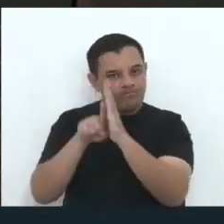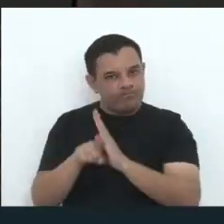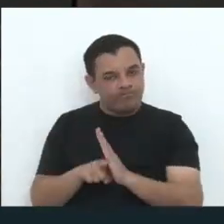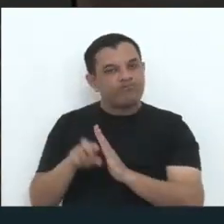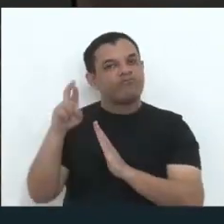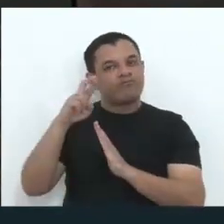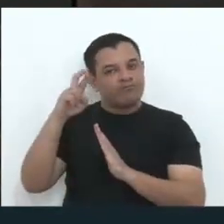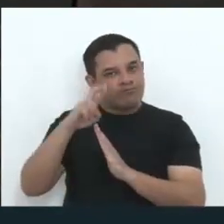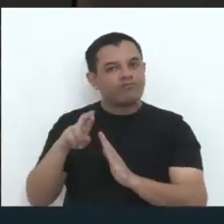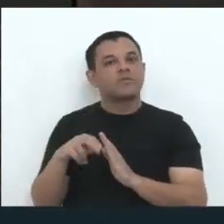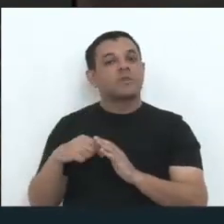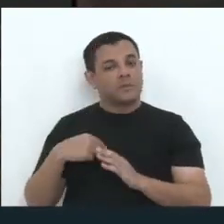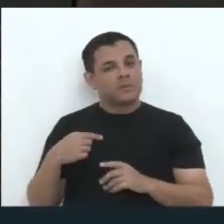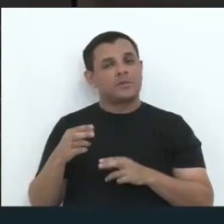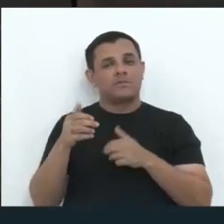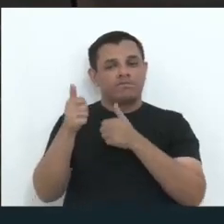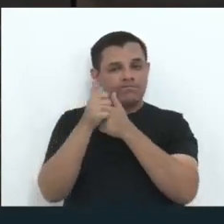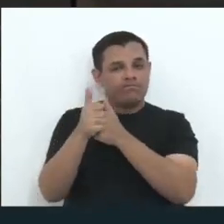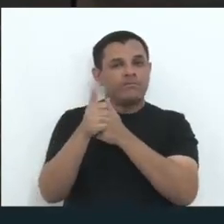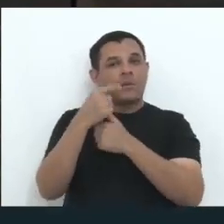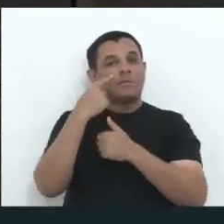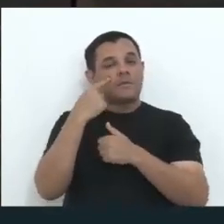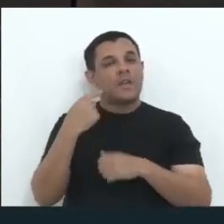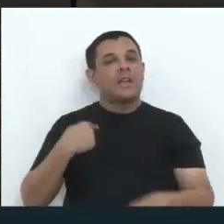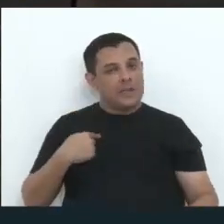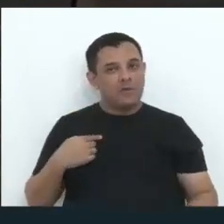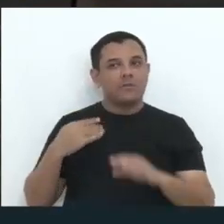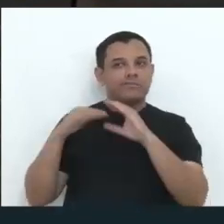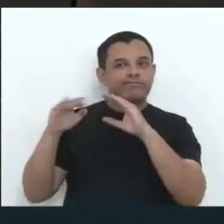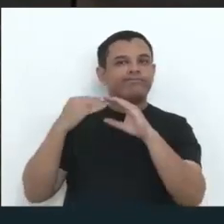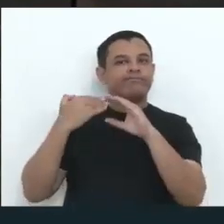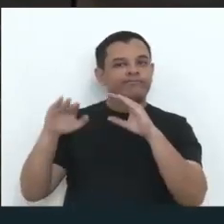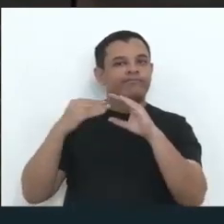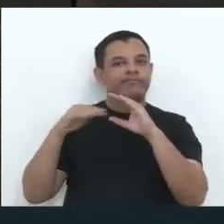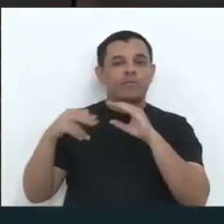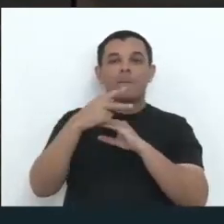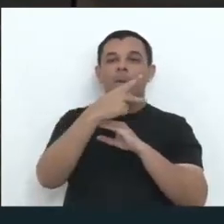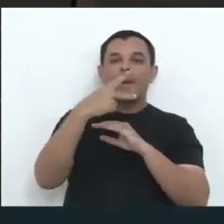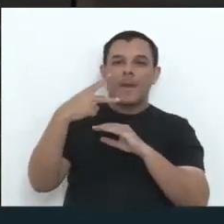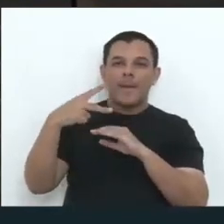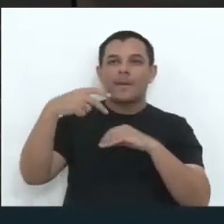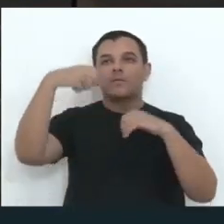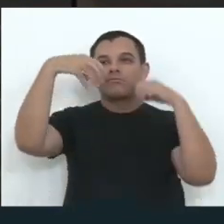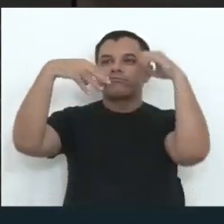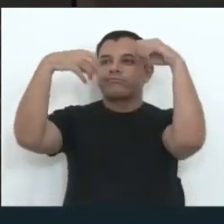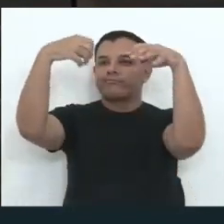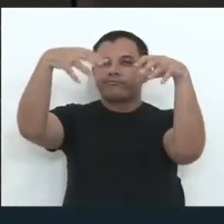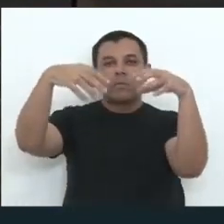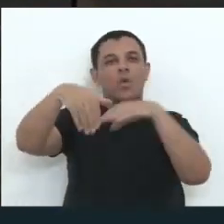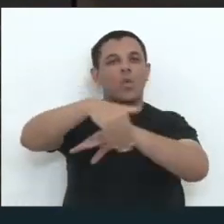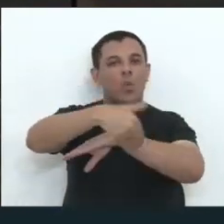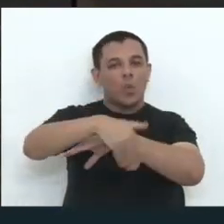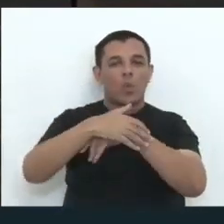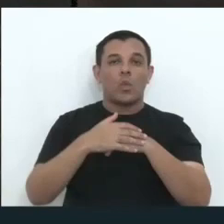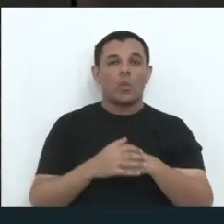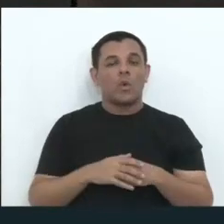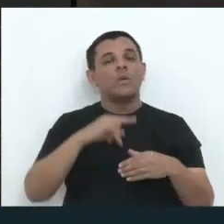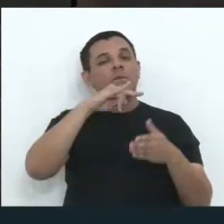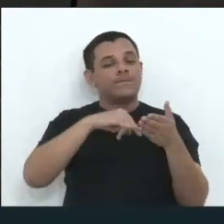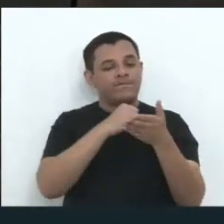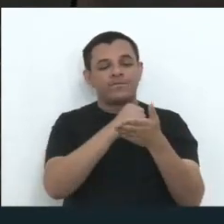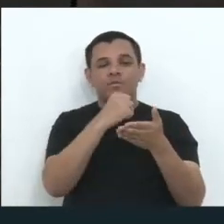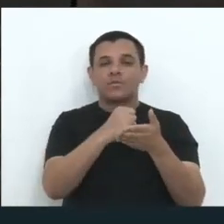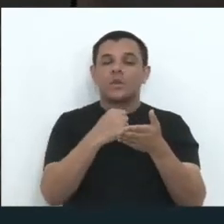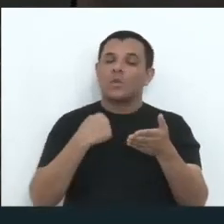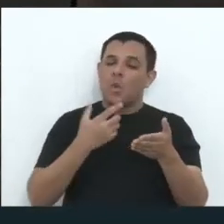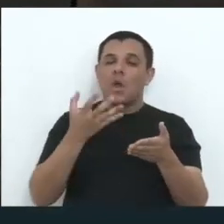de requerimentos nesse sentido aqui, em relação à PPP da iluminação pública, querendo saber mais sobre esse contrato da